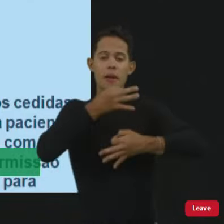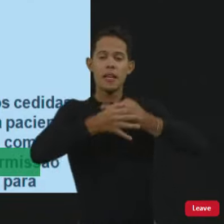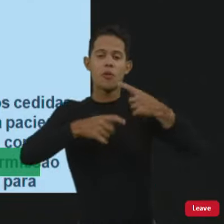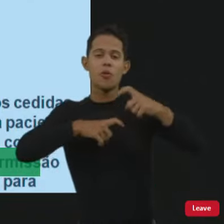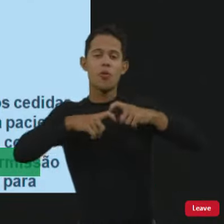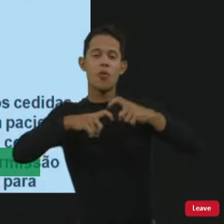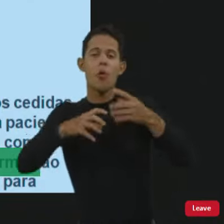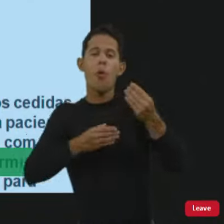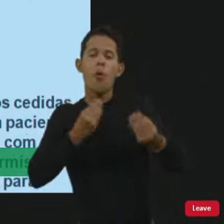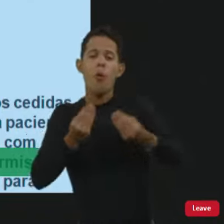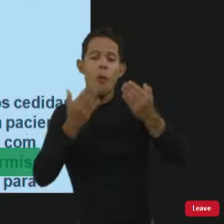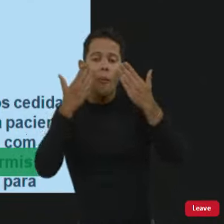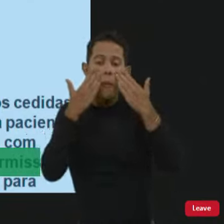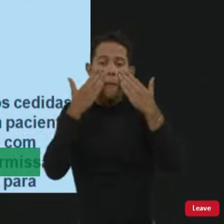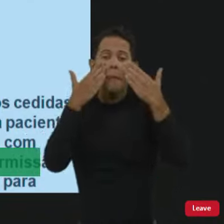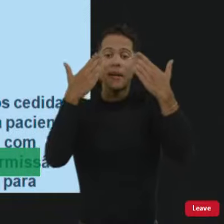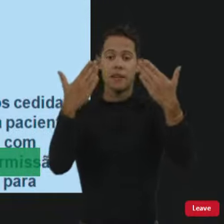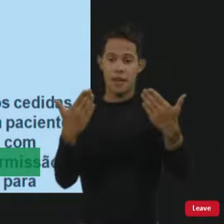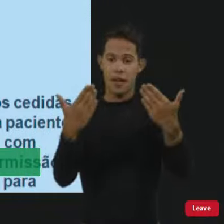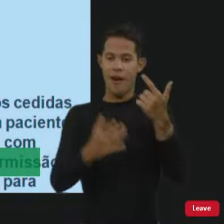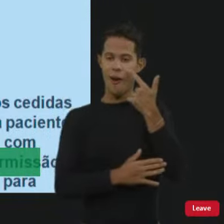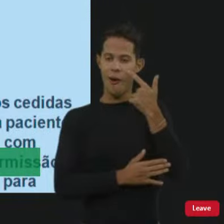Aqui é uma única paciente